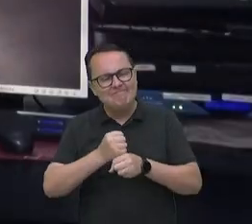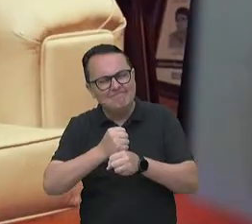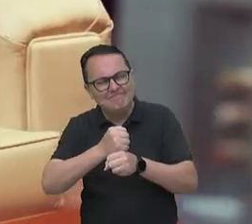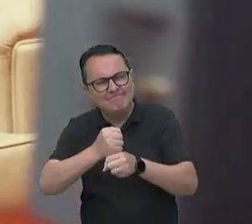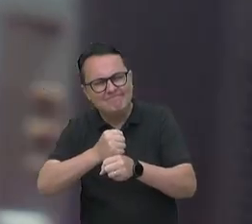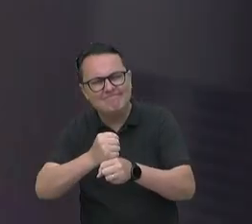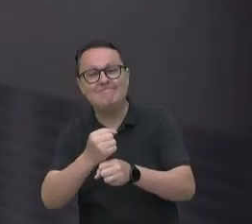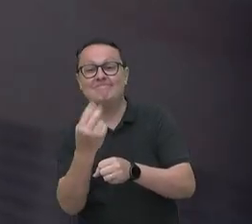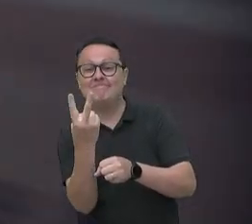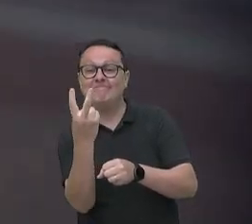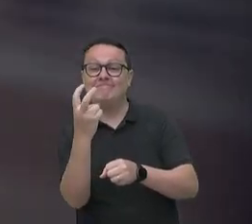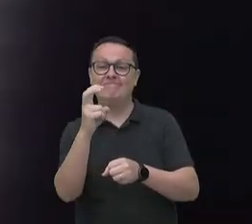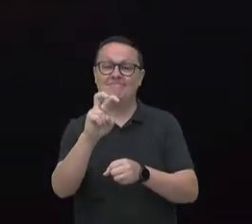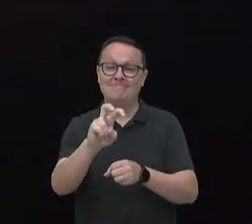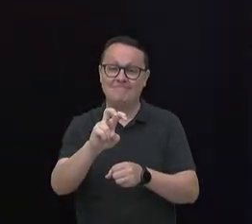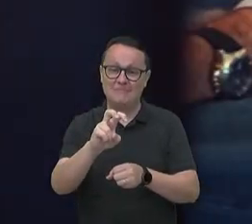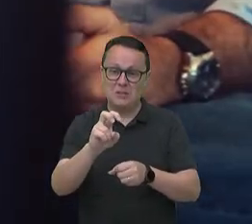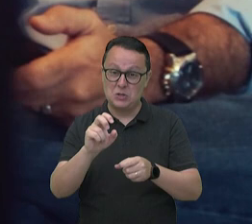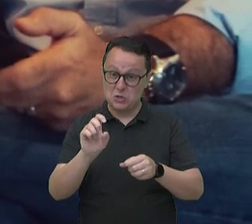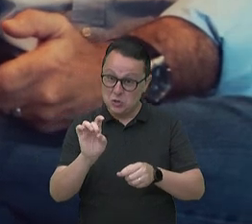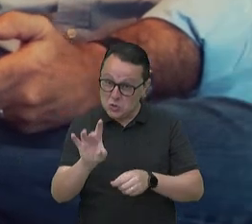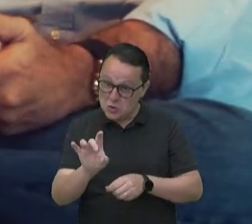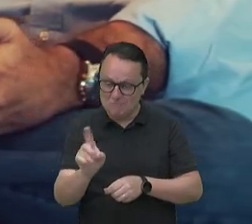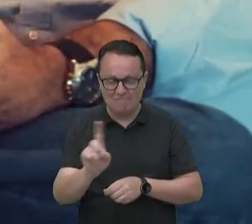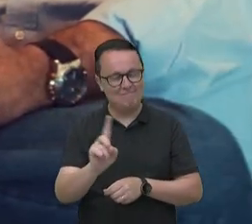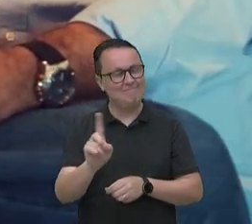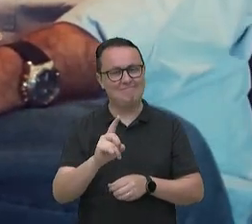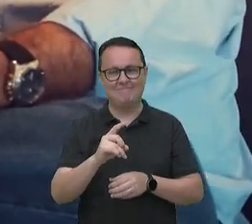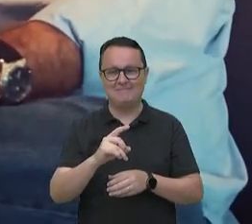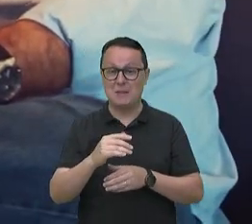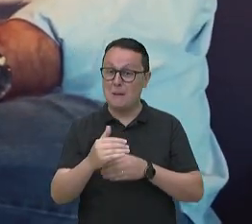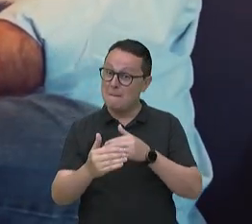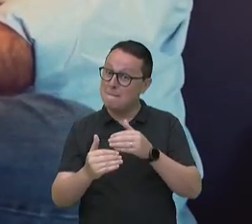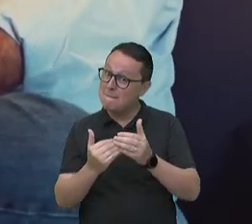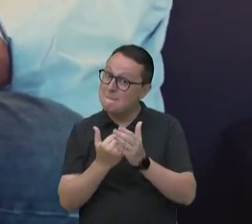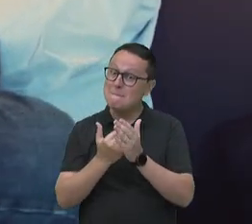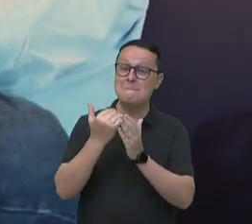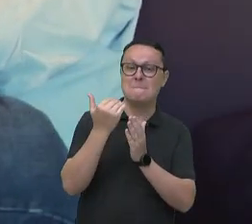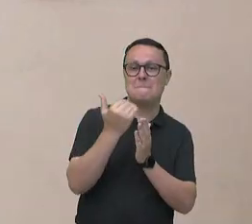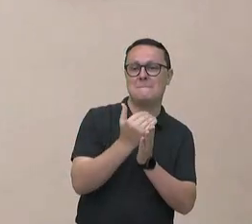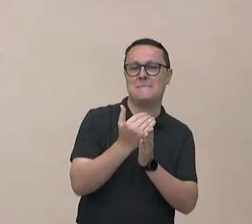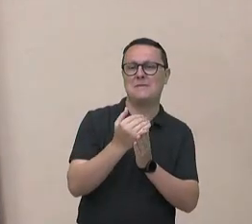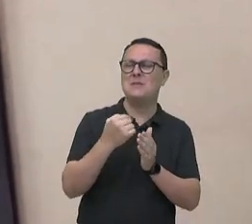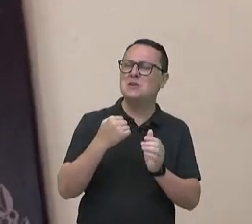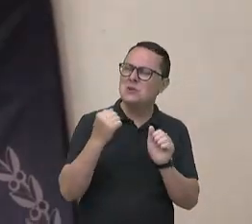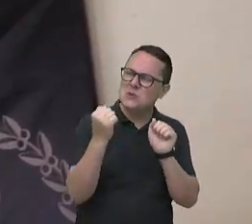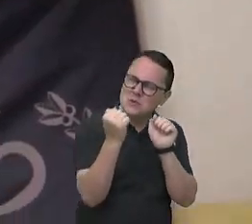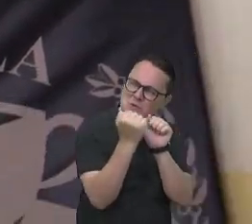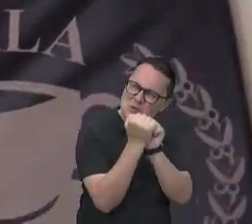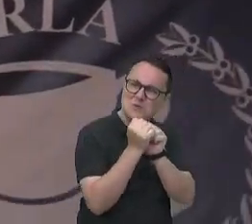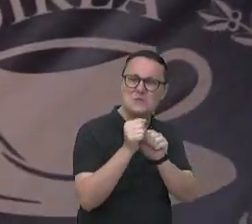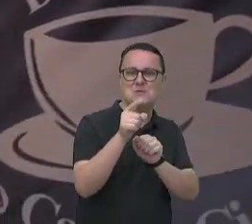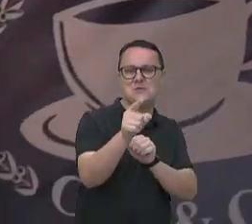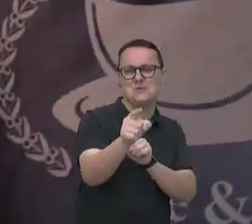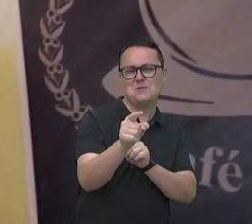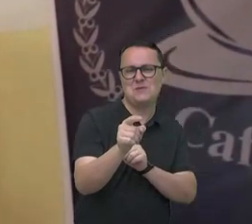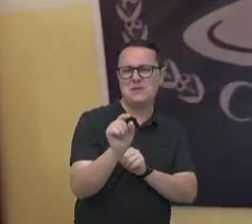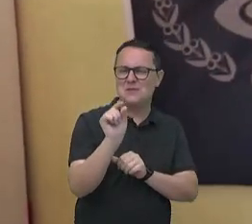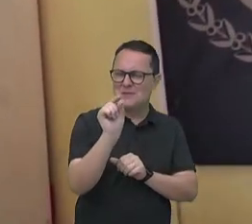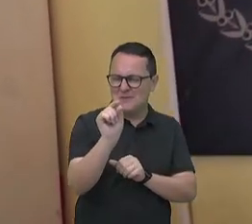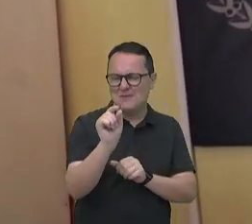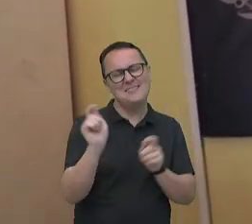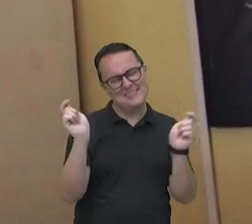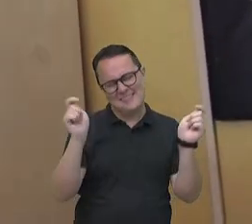tempo passa, mas 25 anos não são o bastante. Quero estar presente no seu dia a